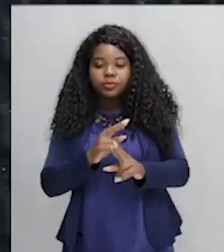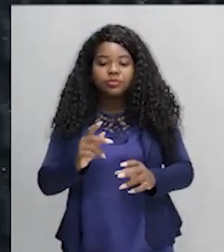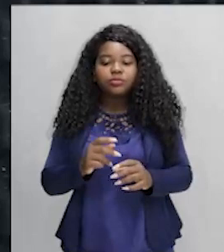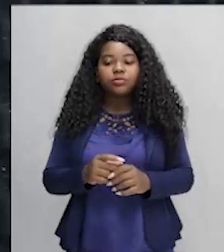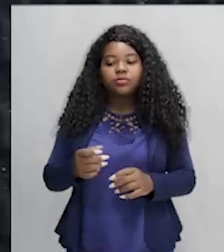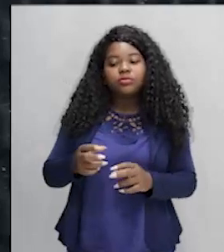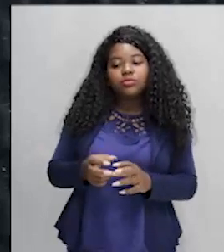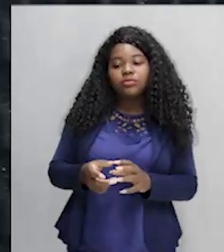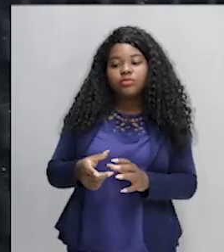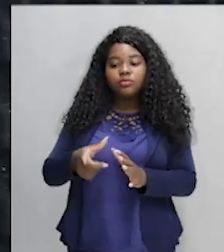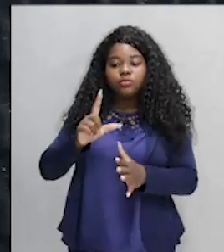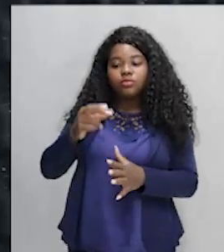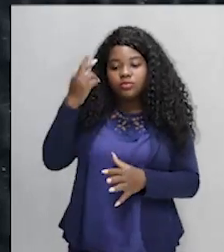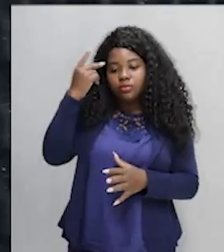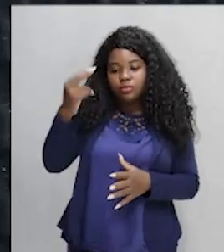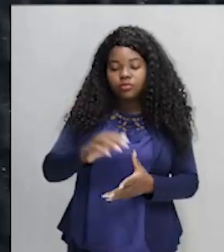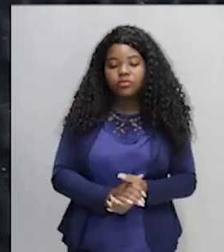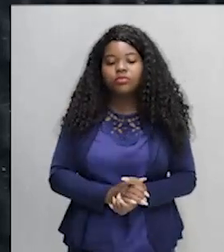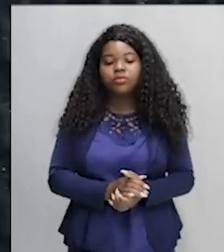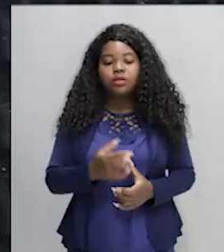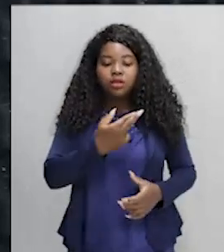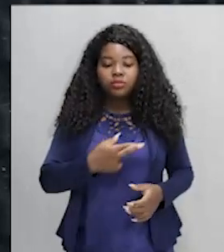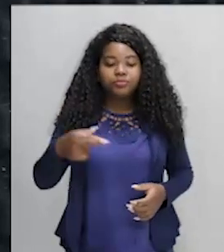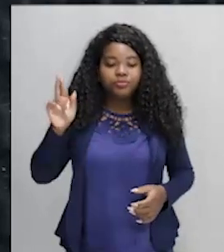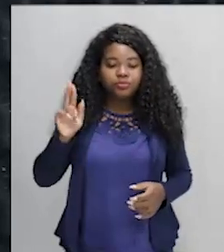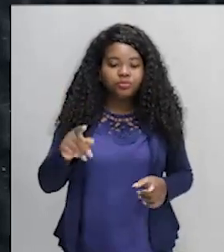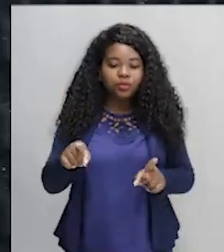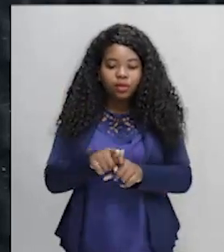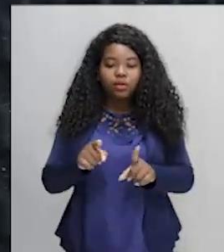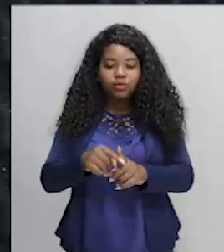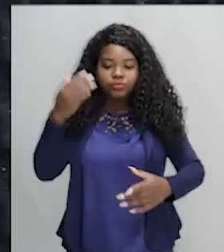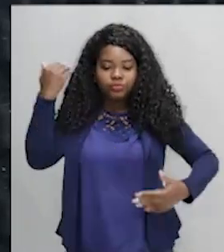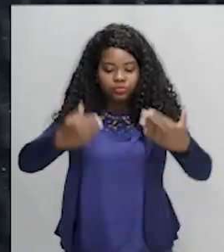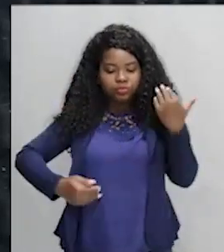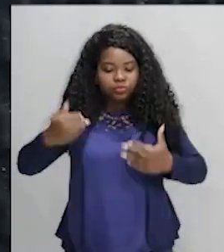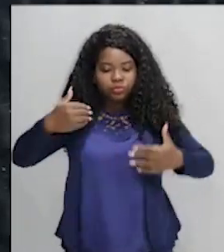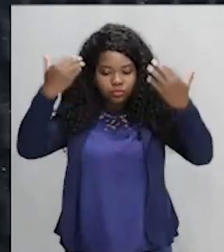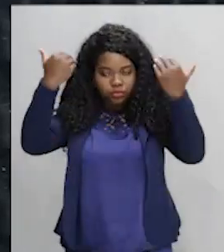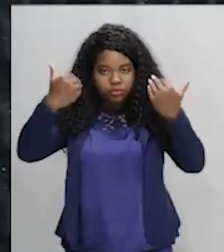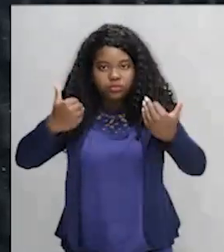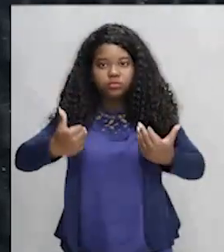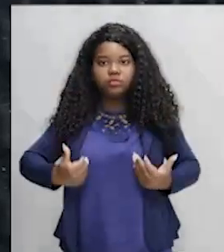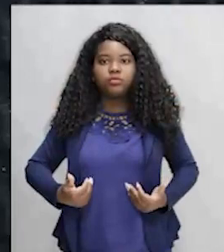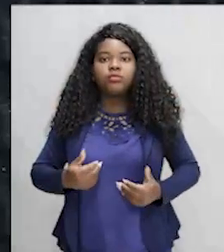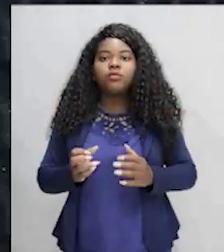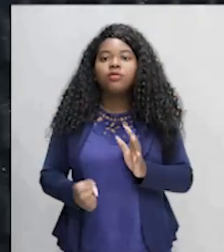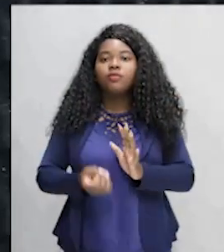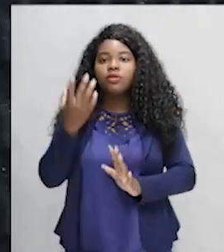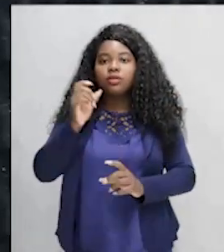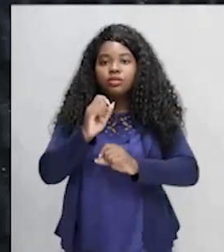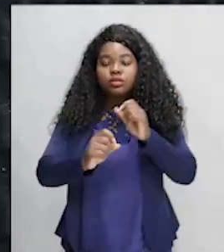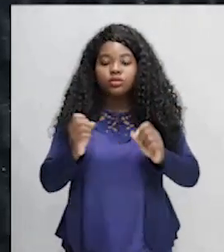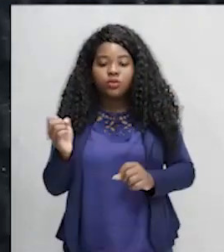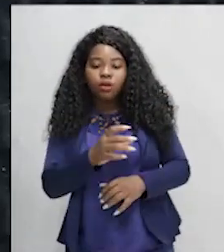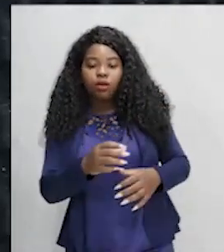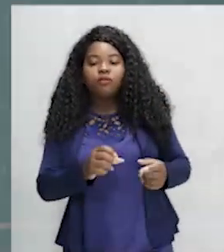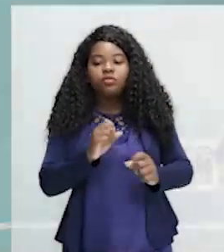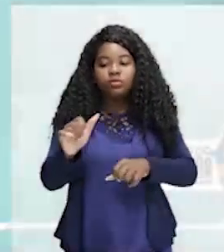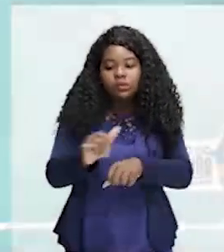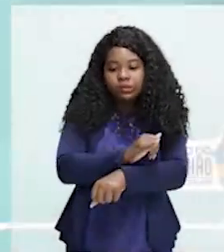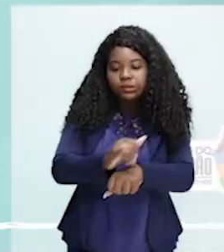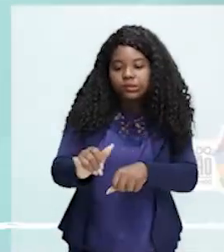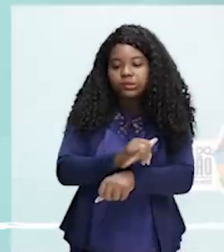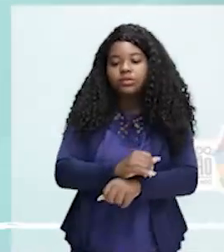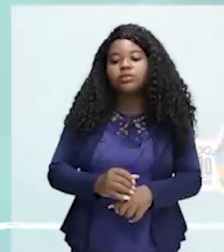Festas, cerimônias mítico-religiosas e o corpo, principalmente o corpo, vai criando novas estratégias. Né? Os